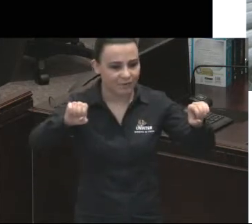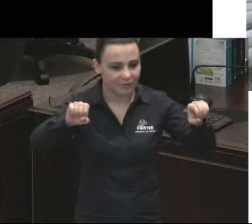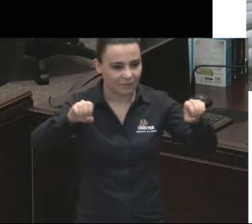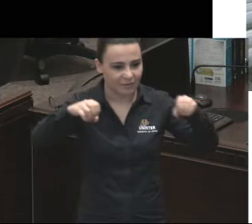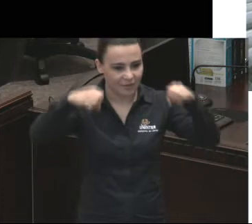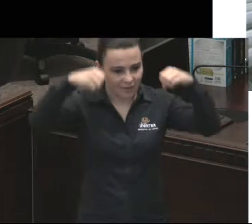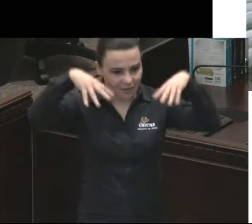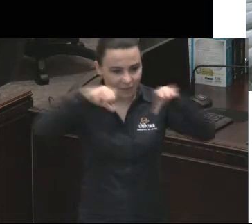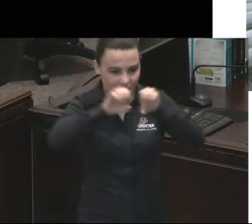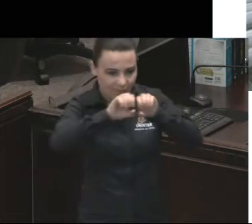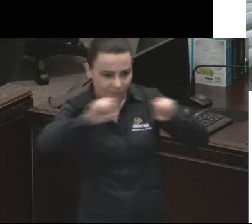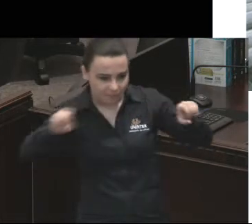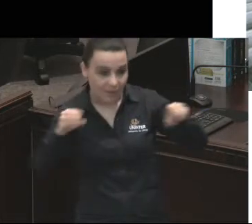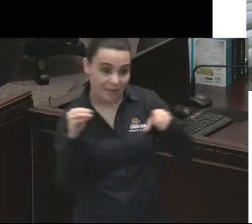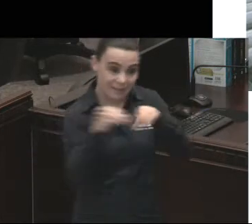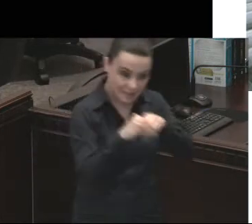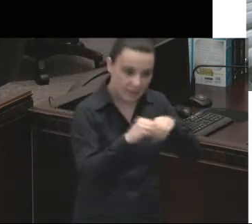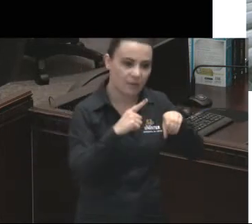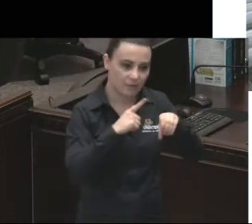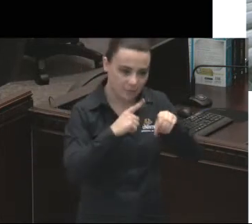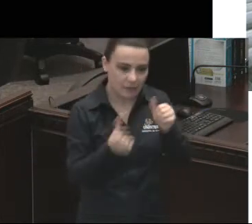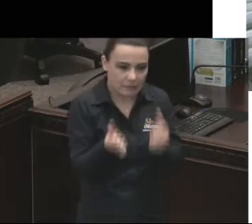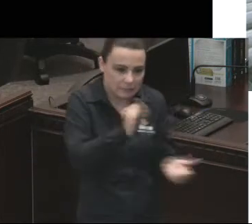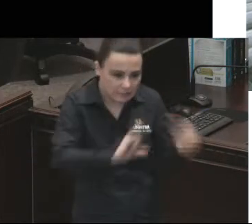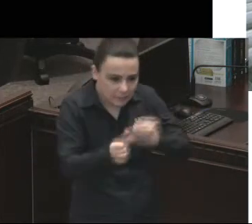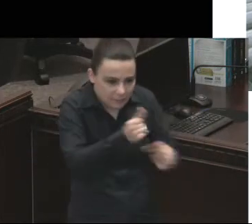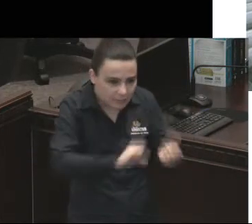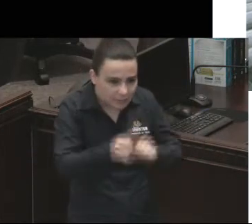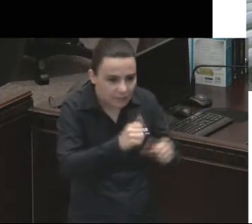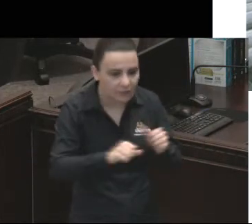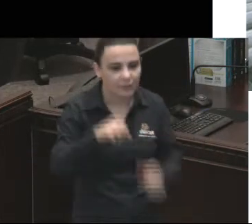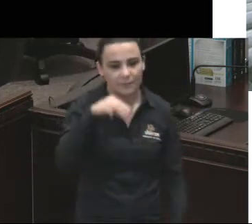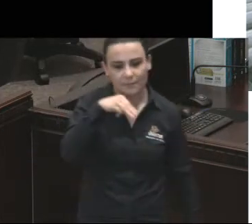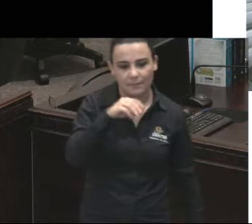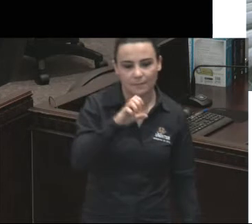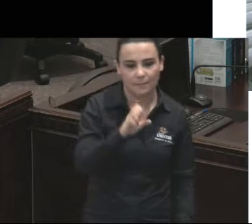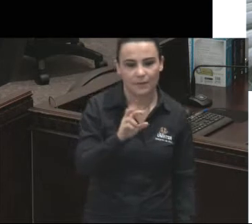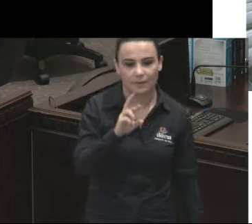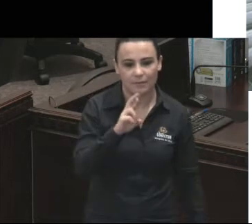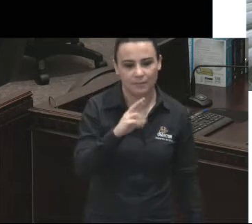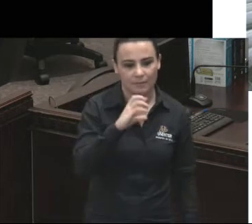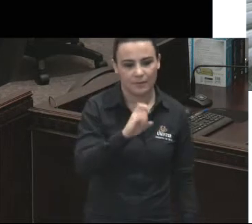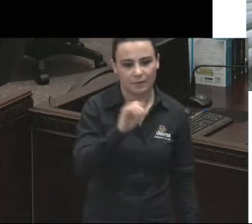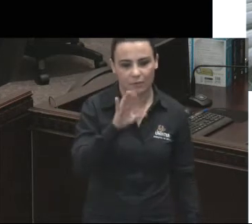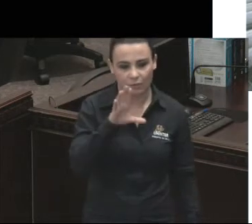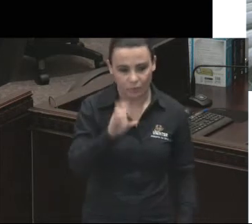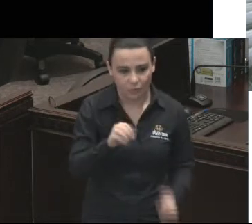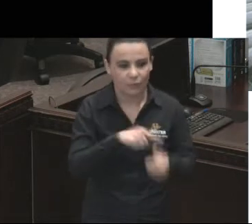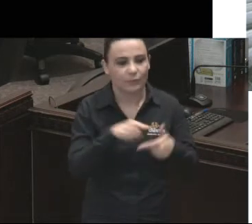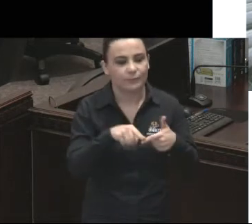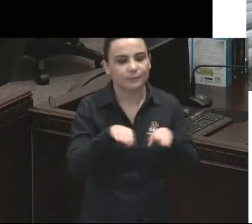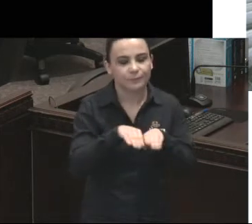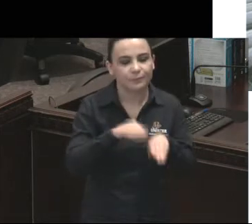tem bastante chumbo e mercúrio, então existe um problema do descarte desses produtos, né, que não devem ser descartados em